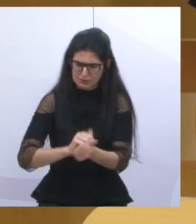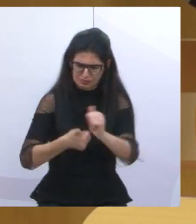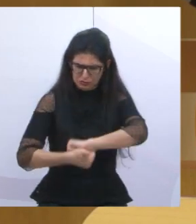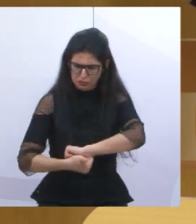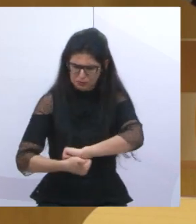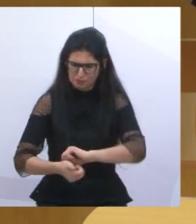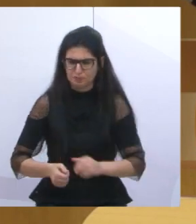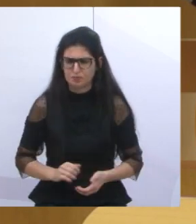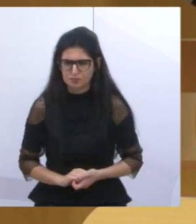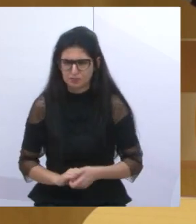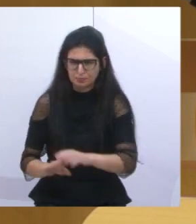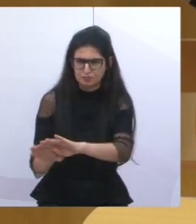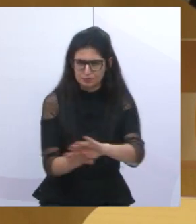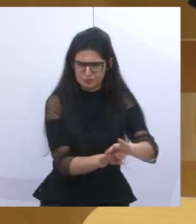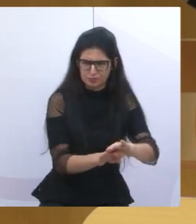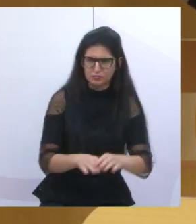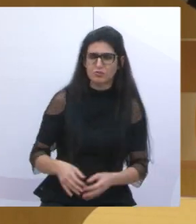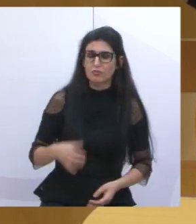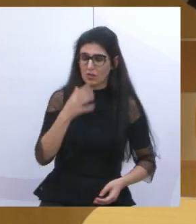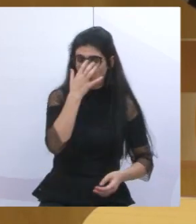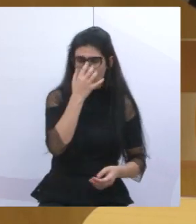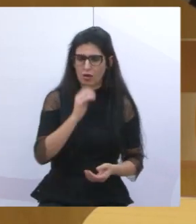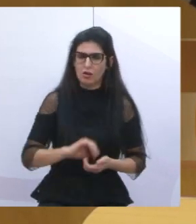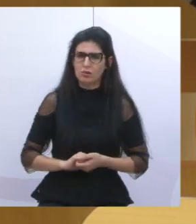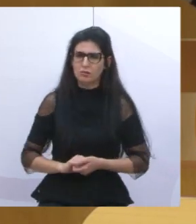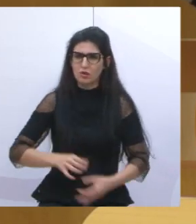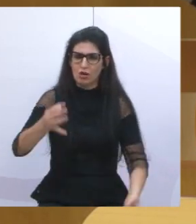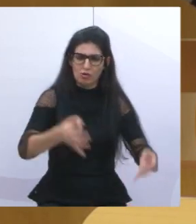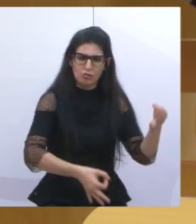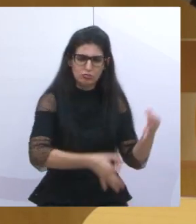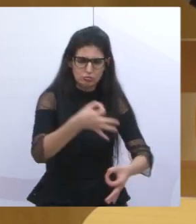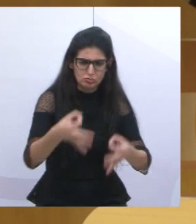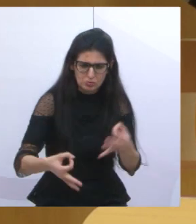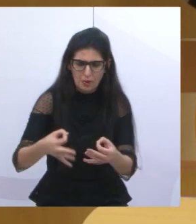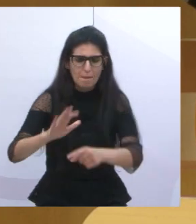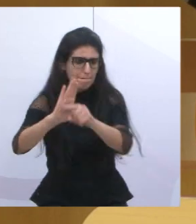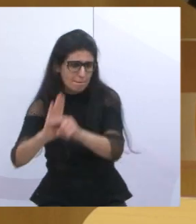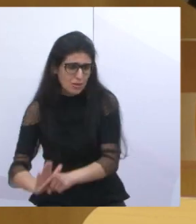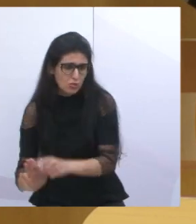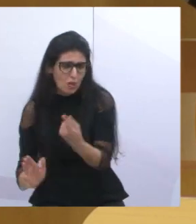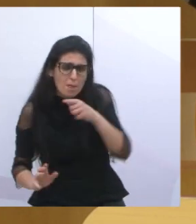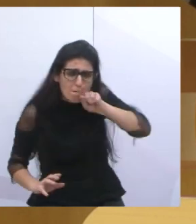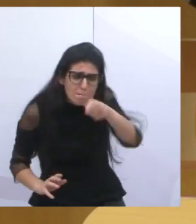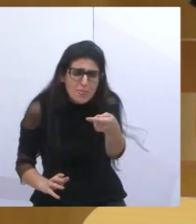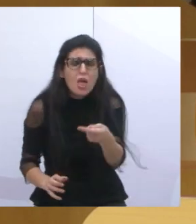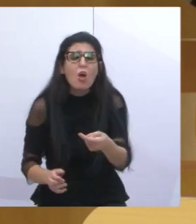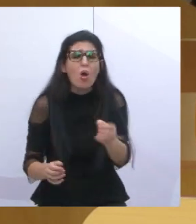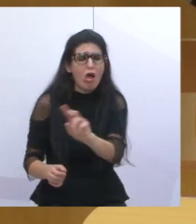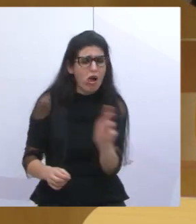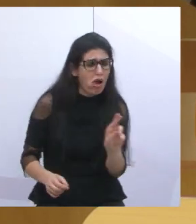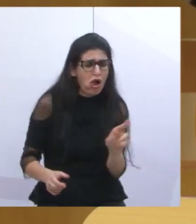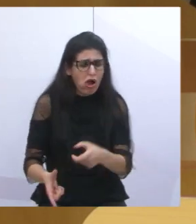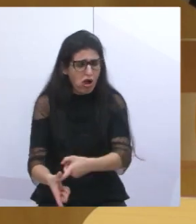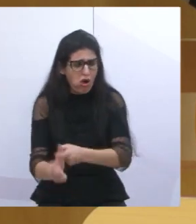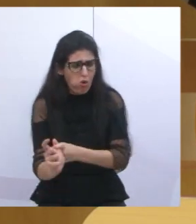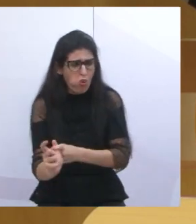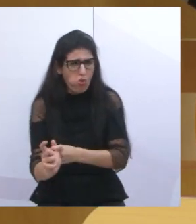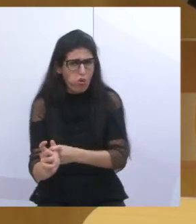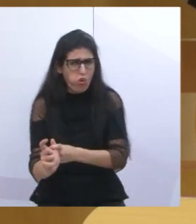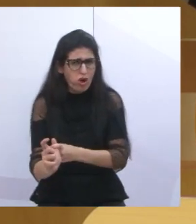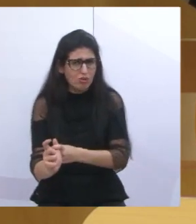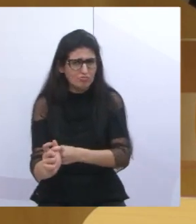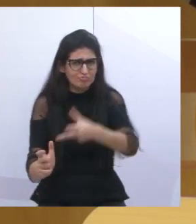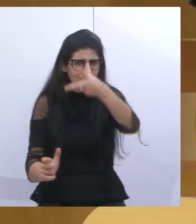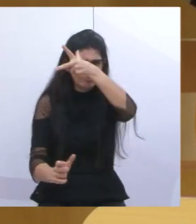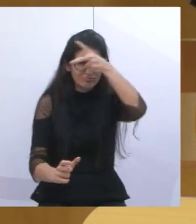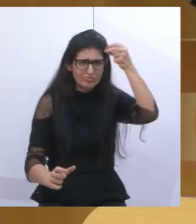as pequenas execuções fiscais, valores inferiores a R$1.000, não resultam em êxito para a